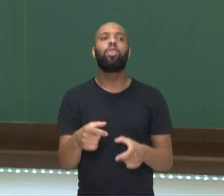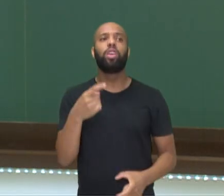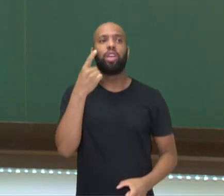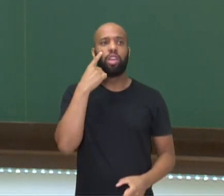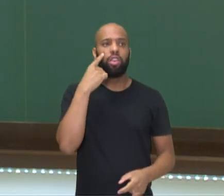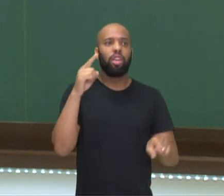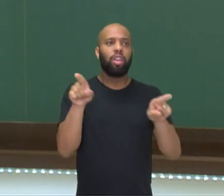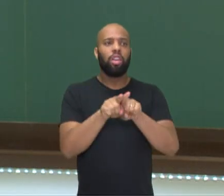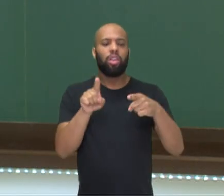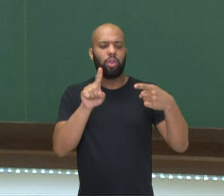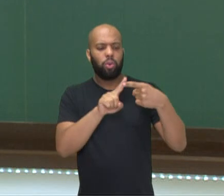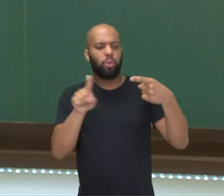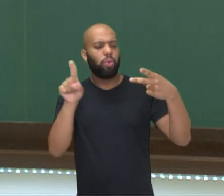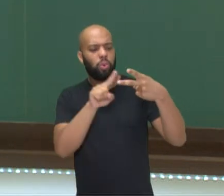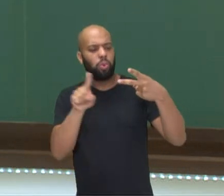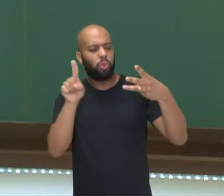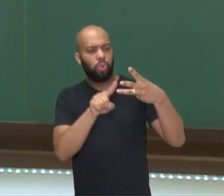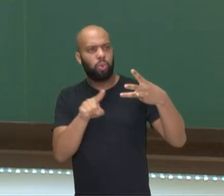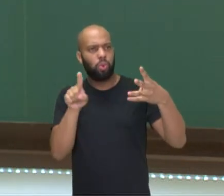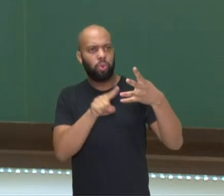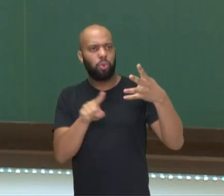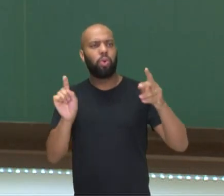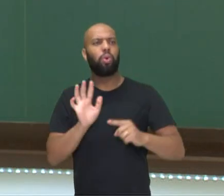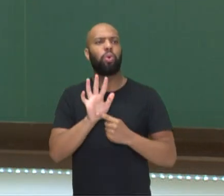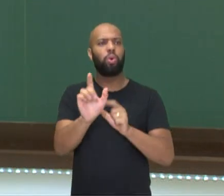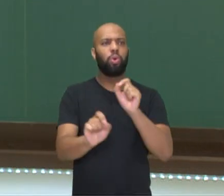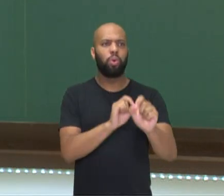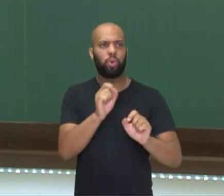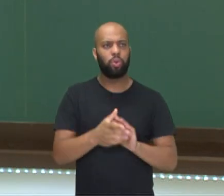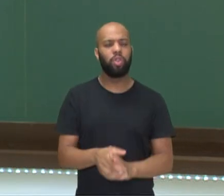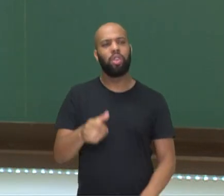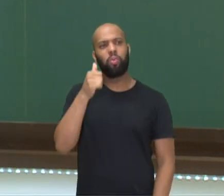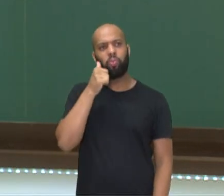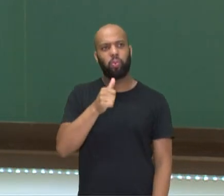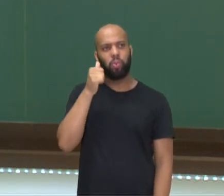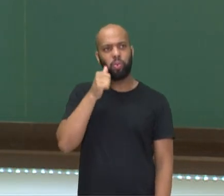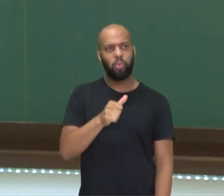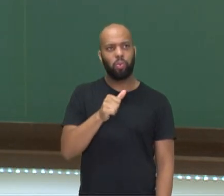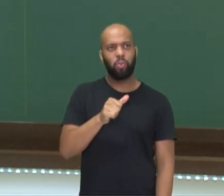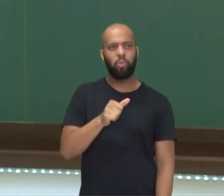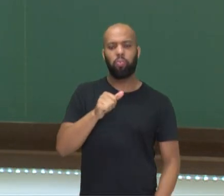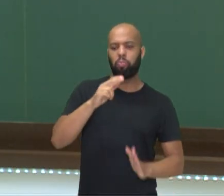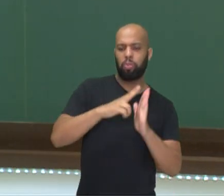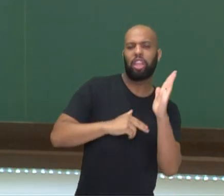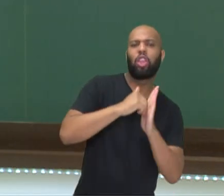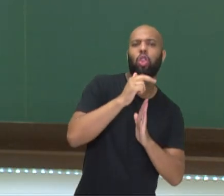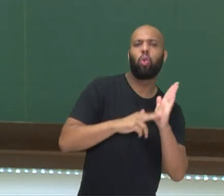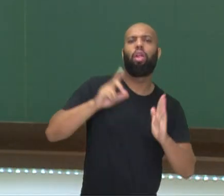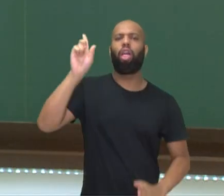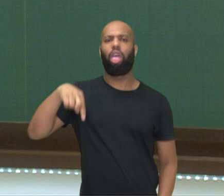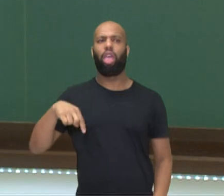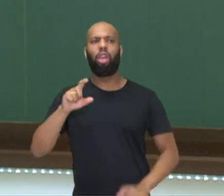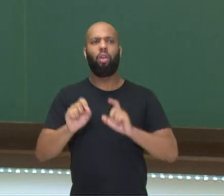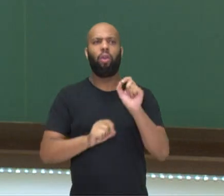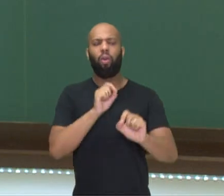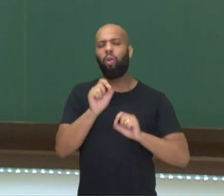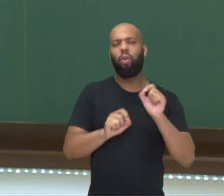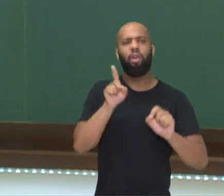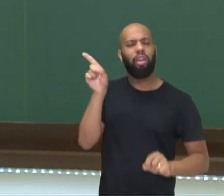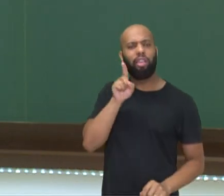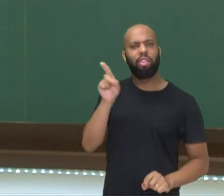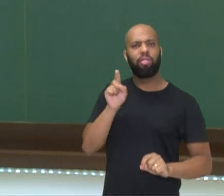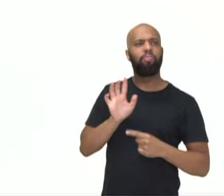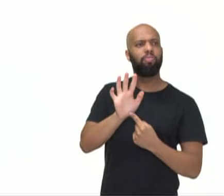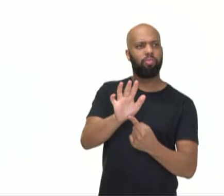ver também as outras. O que elas estão indicando? Olha lá. Letra A, Carmen é pintora. O que será que o verbo ser está